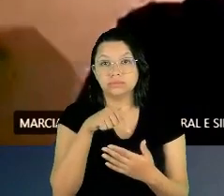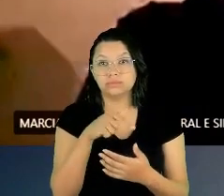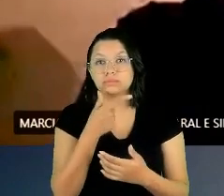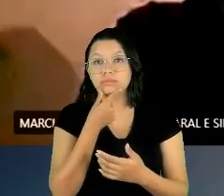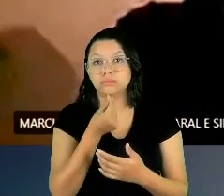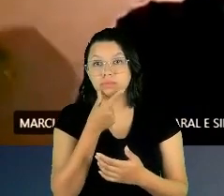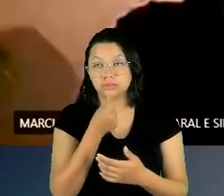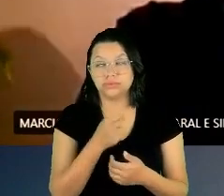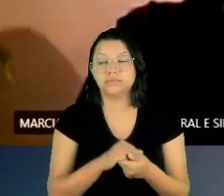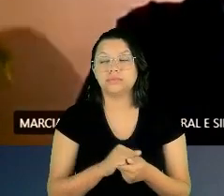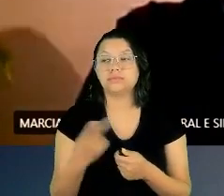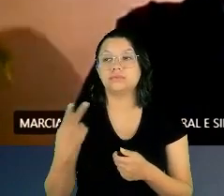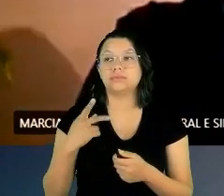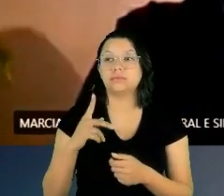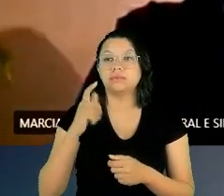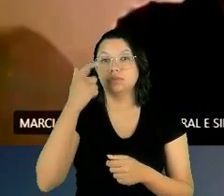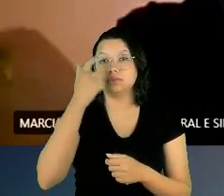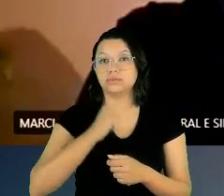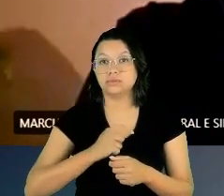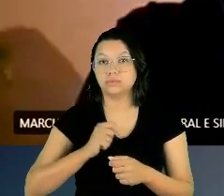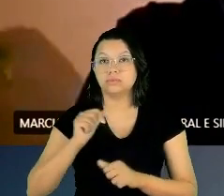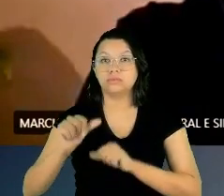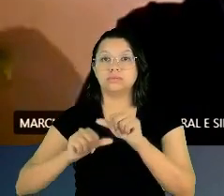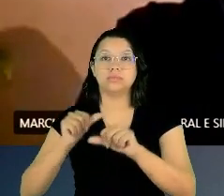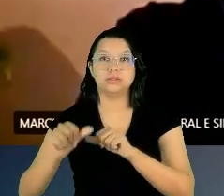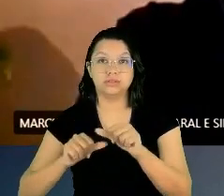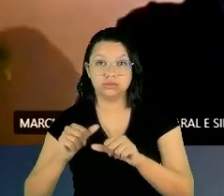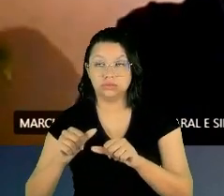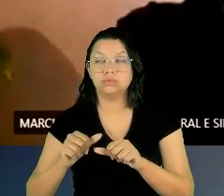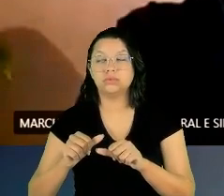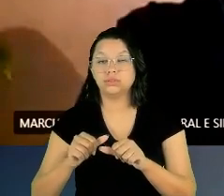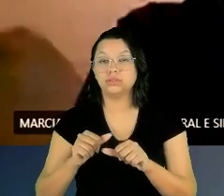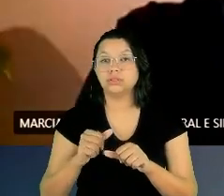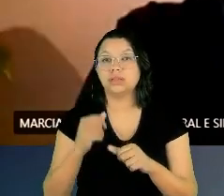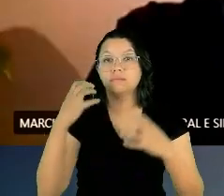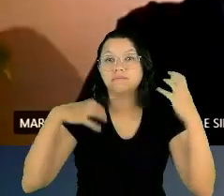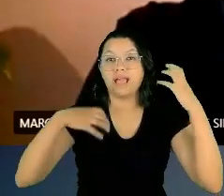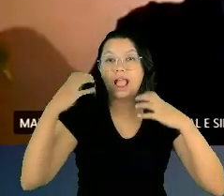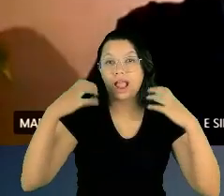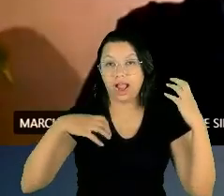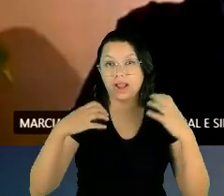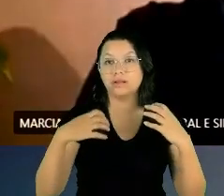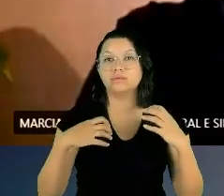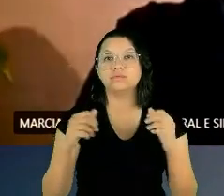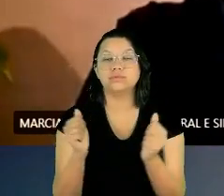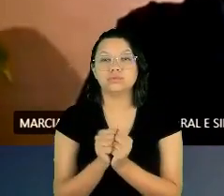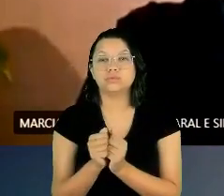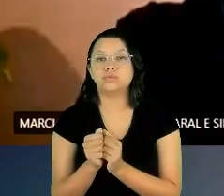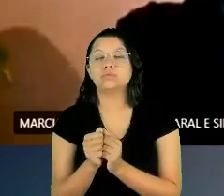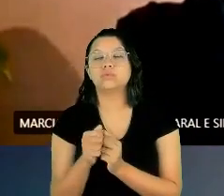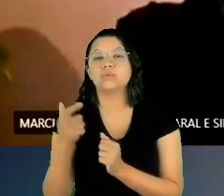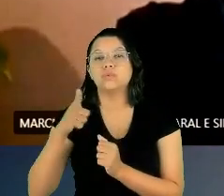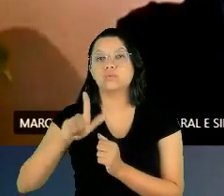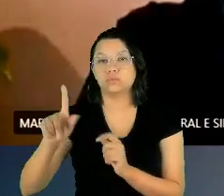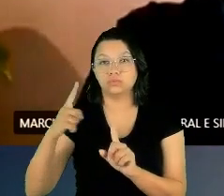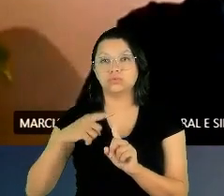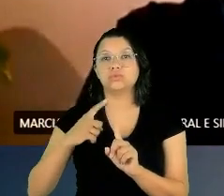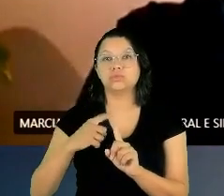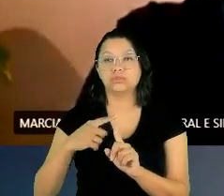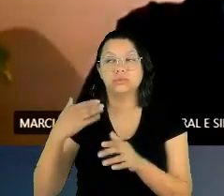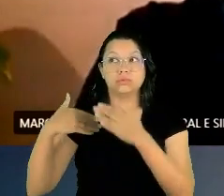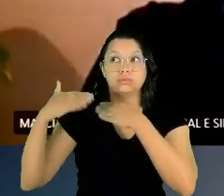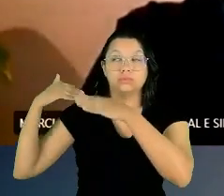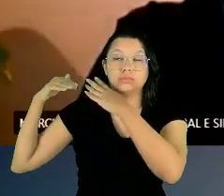seres humanos, somos mistura genética de macacos bonobos com chimpanzés. foi feita aí a transcrição genética,